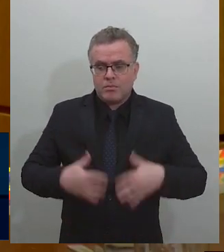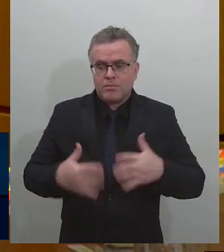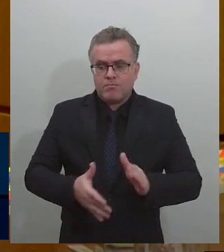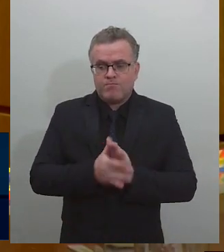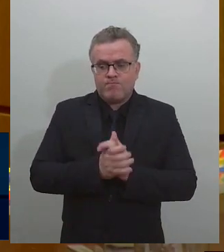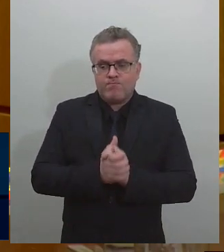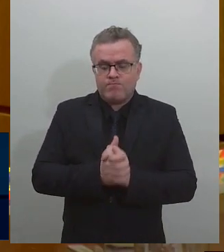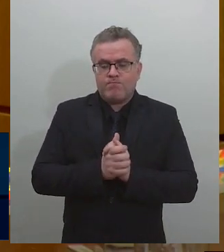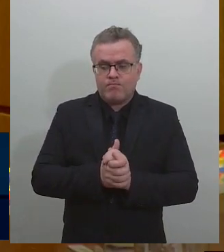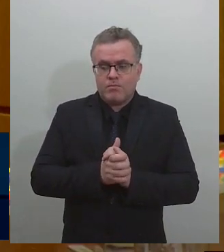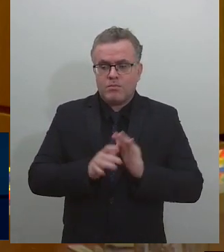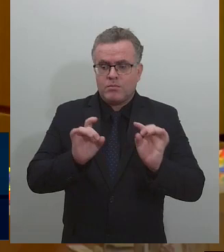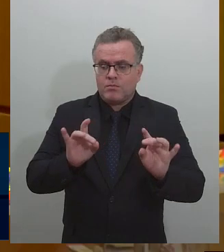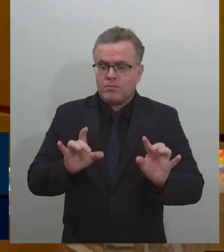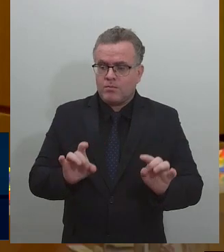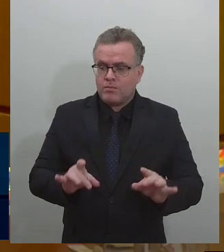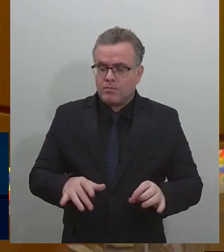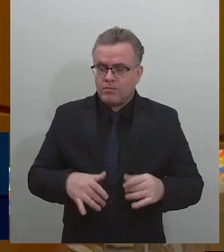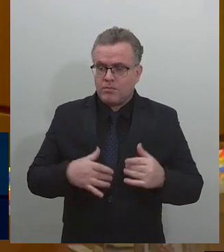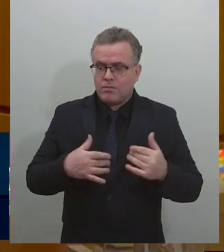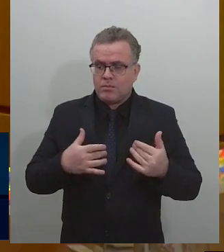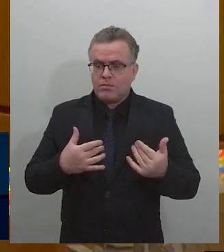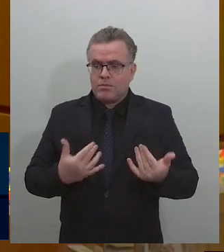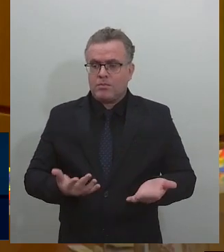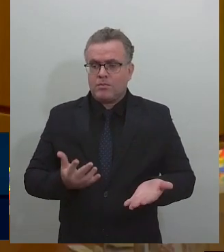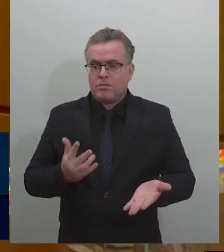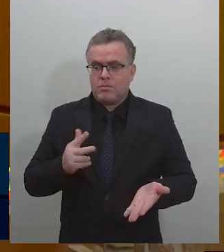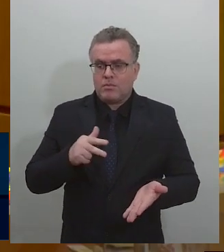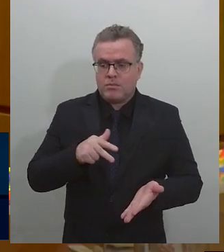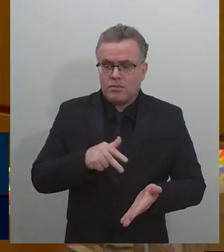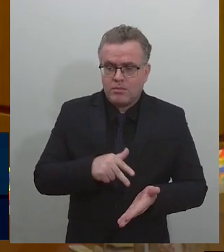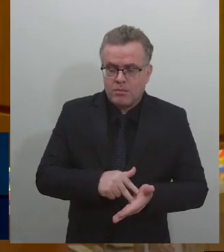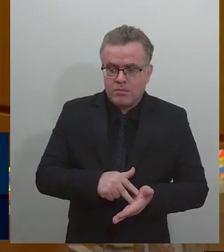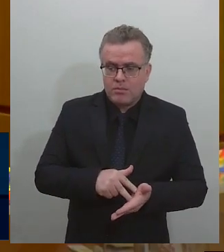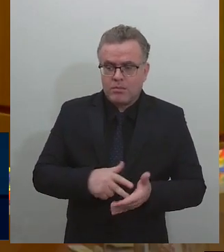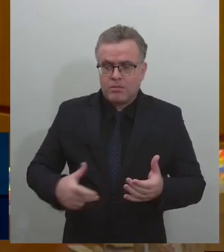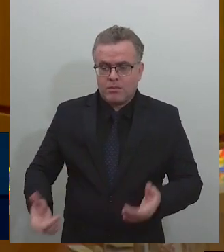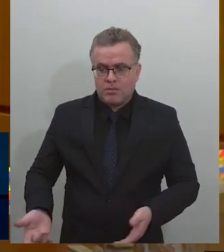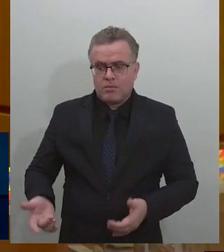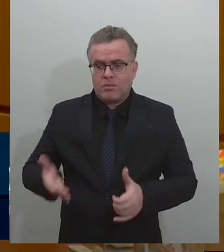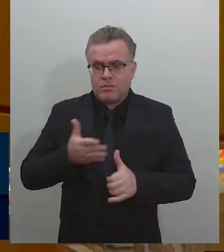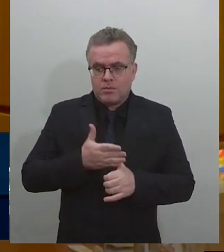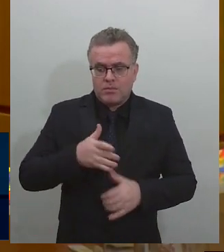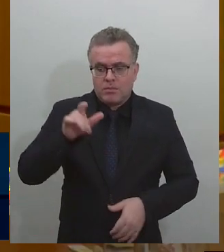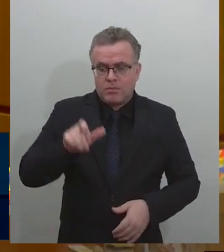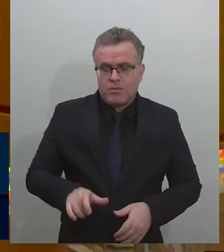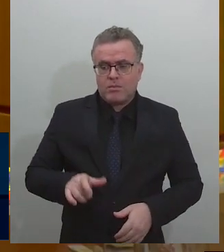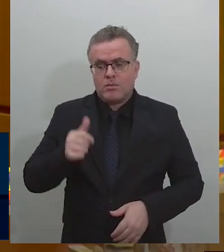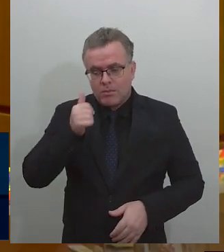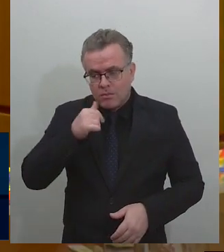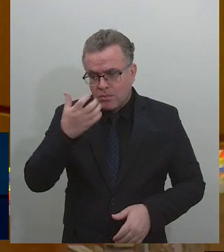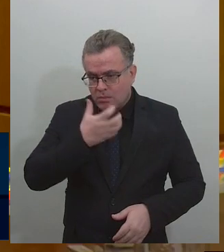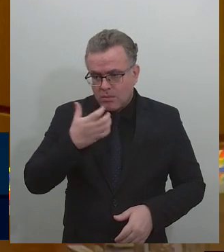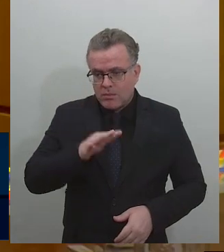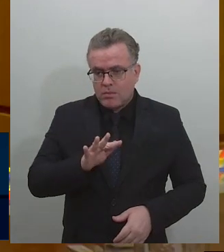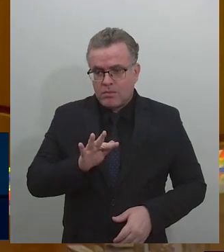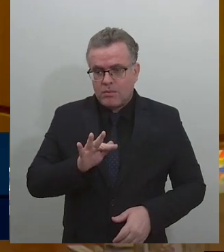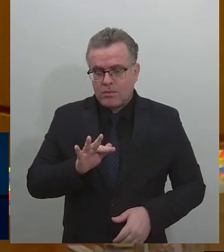da posse da grandiosa escritora feminista Heloísa Buarque de Holanda,